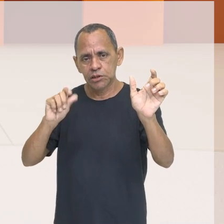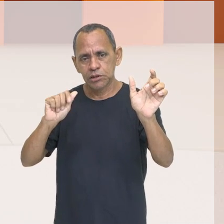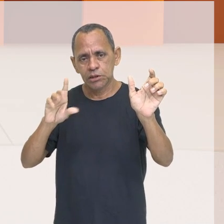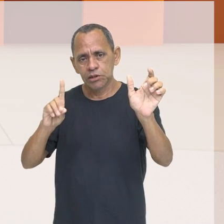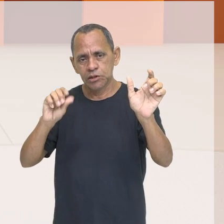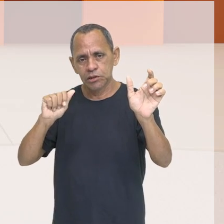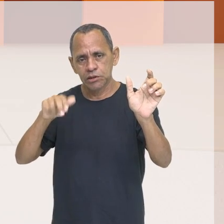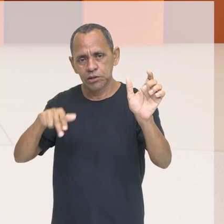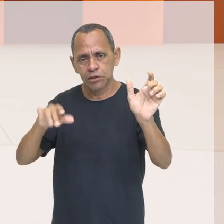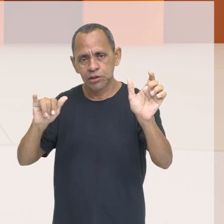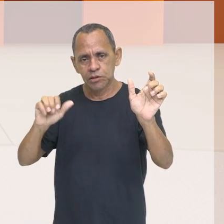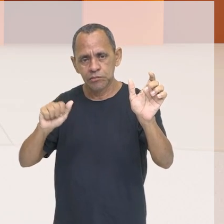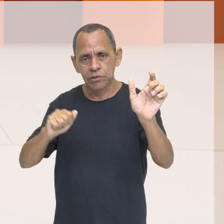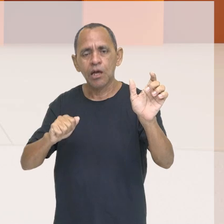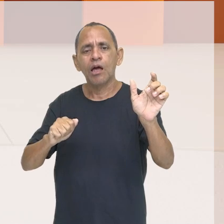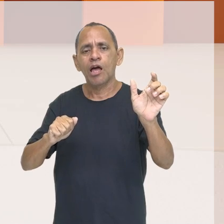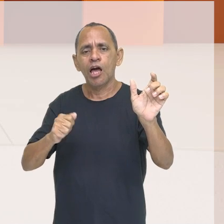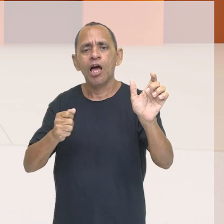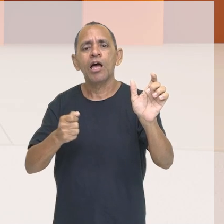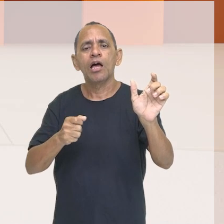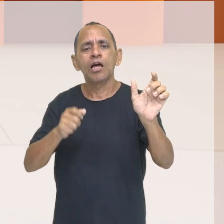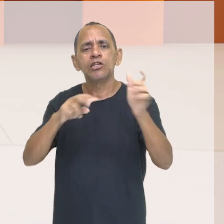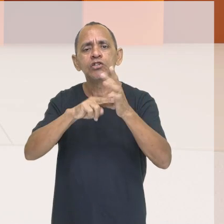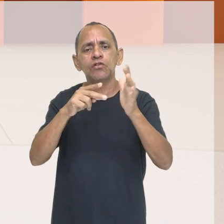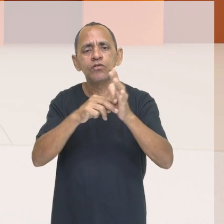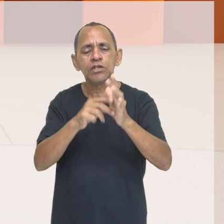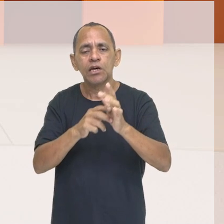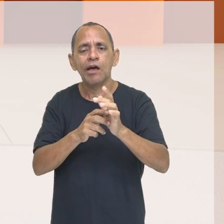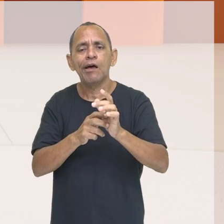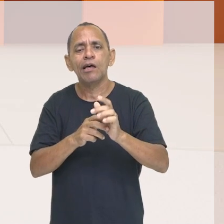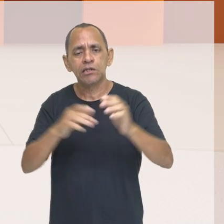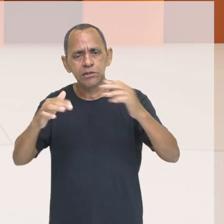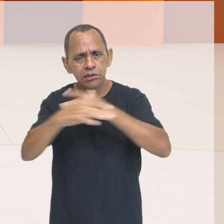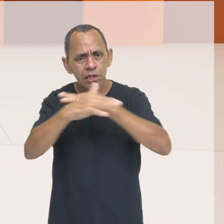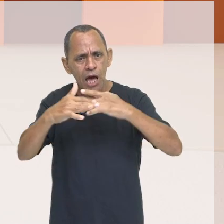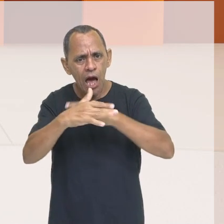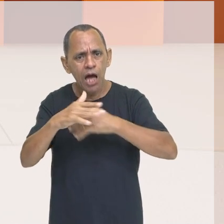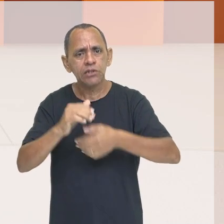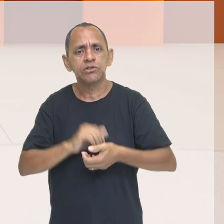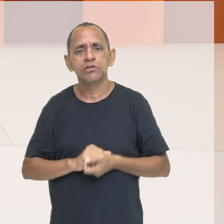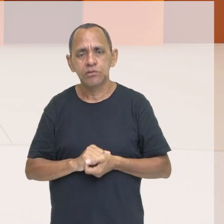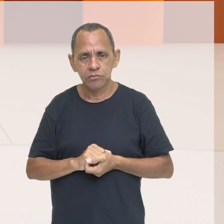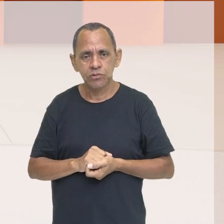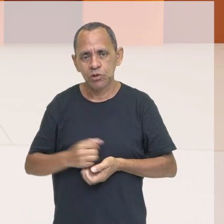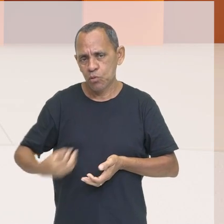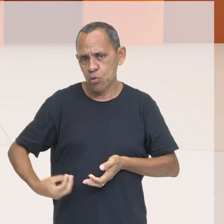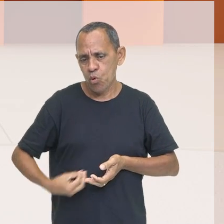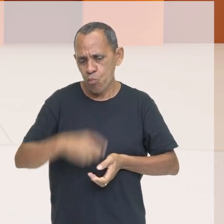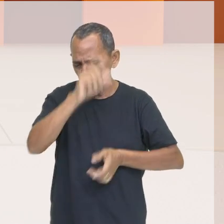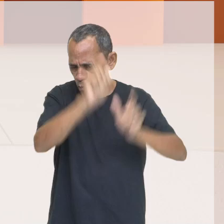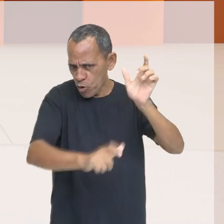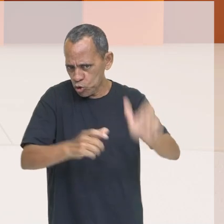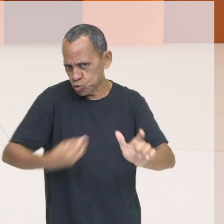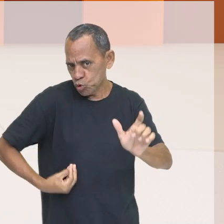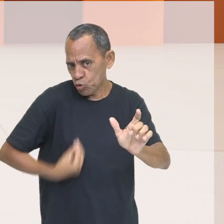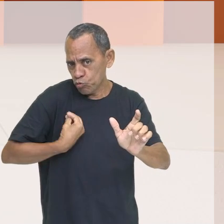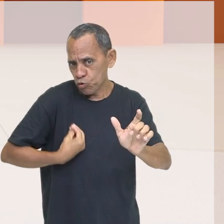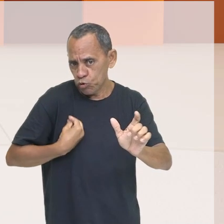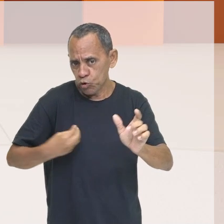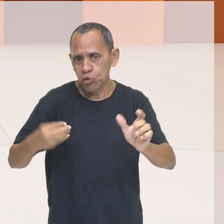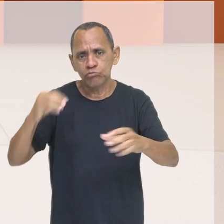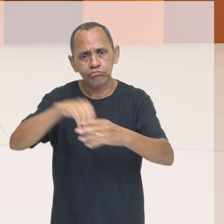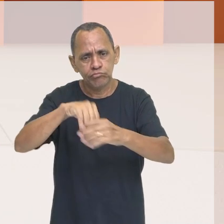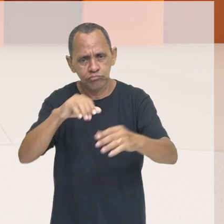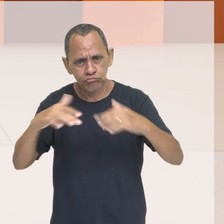dizer cidade, daí cidadão, ser o indivíduo morador da cidade, portador de direitos